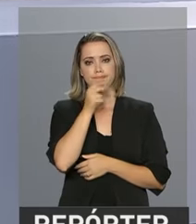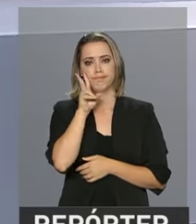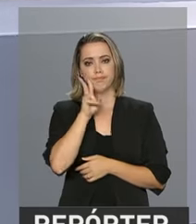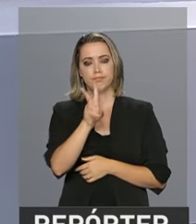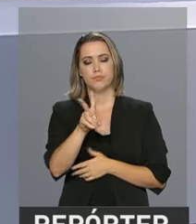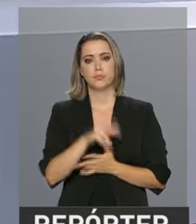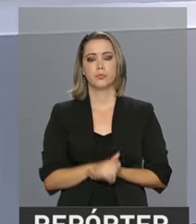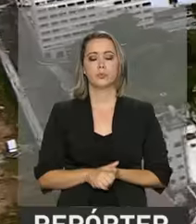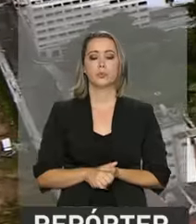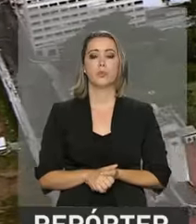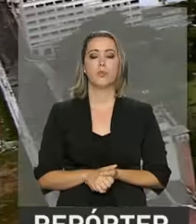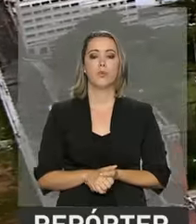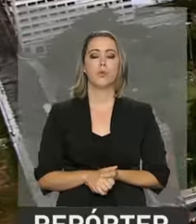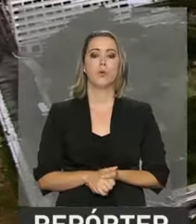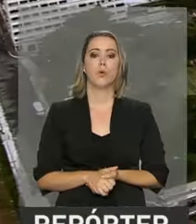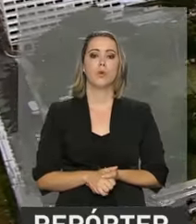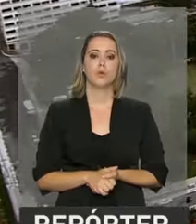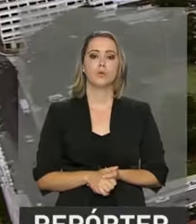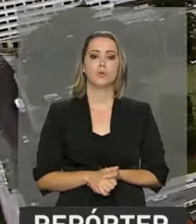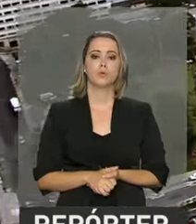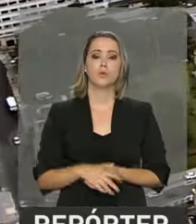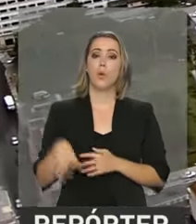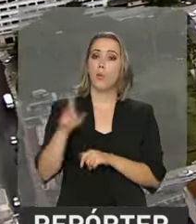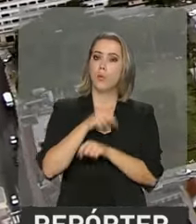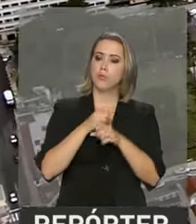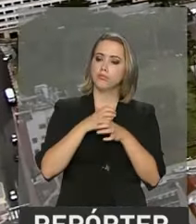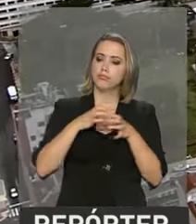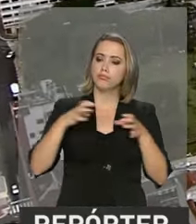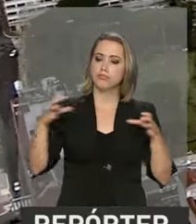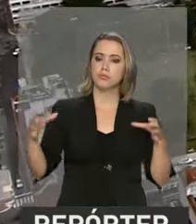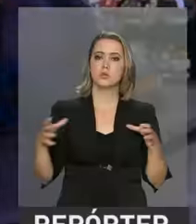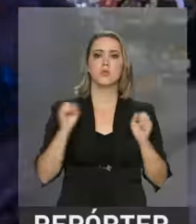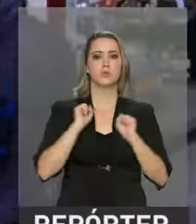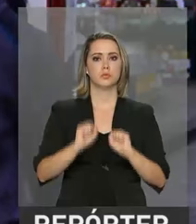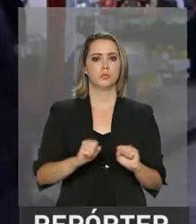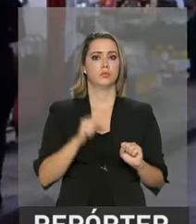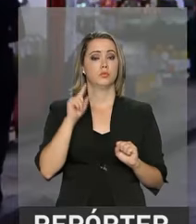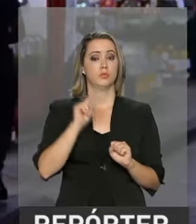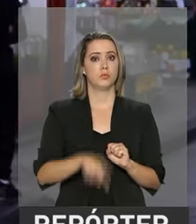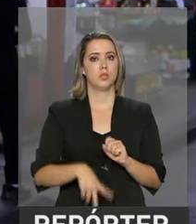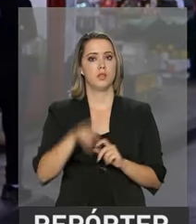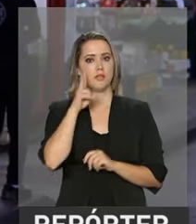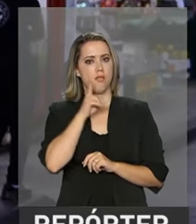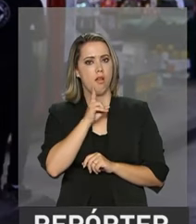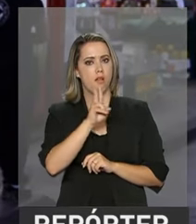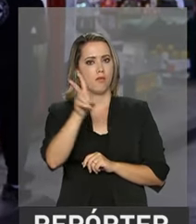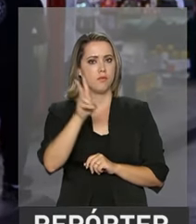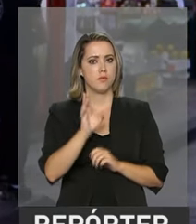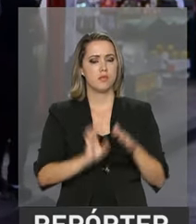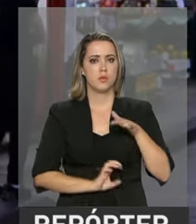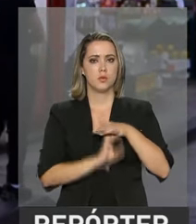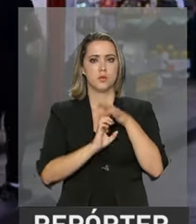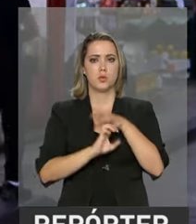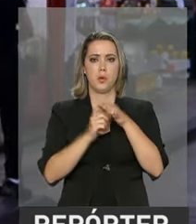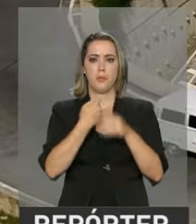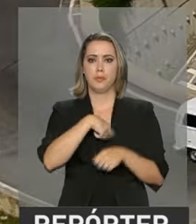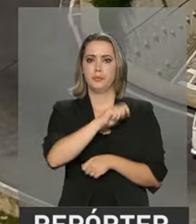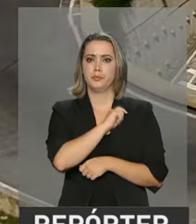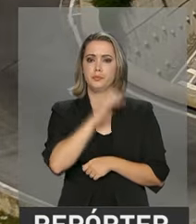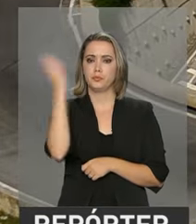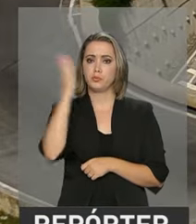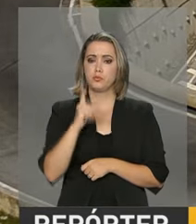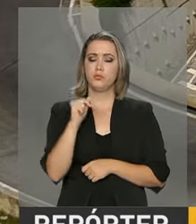conferir um país de grandes possibilidades essa é a visão das empresas espanholas sobre o brasil